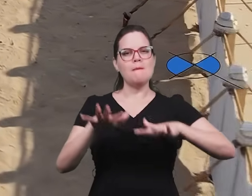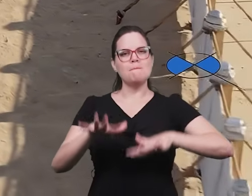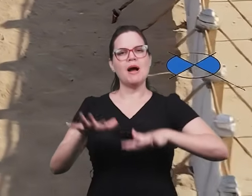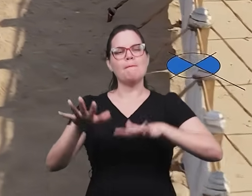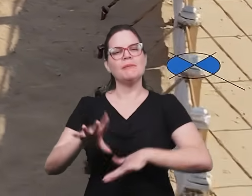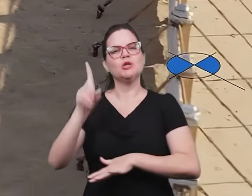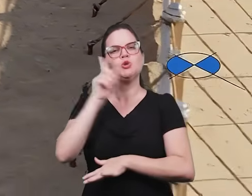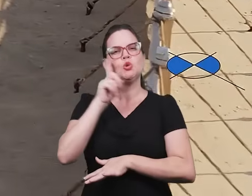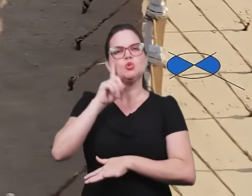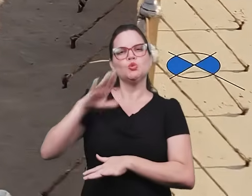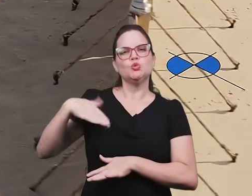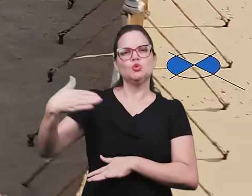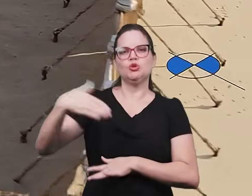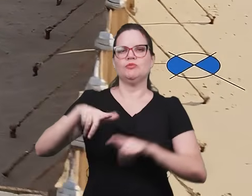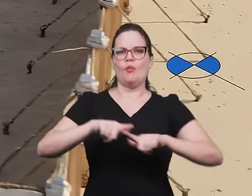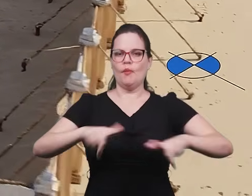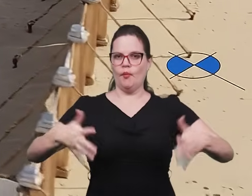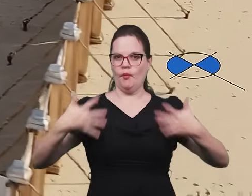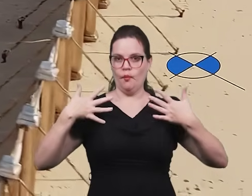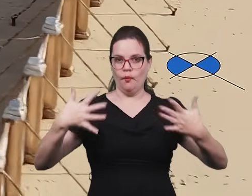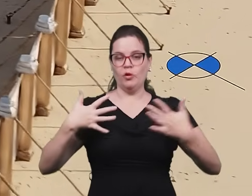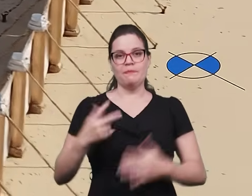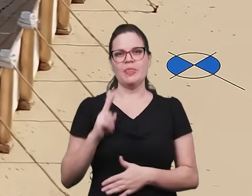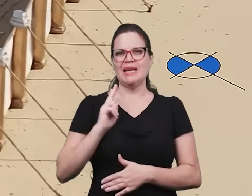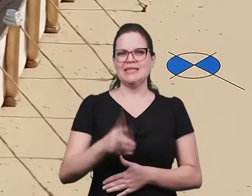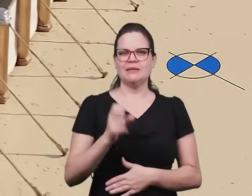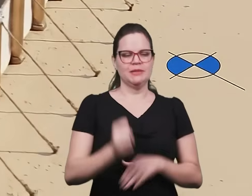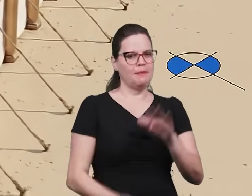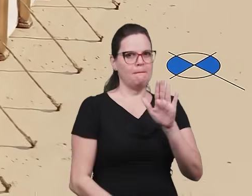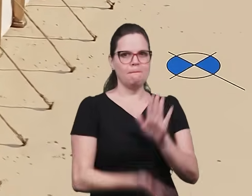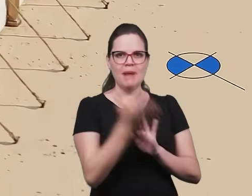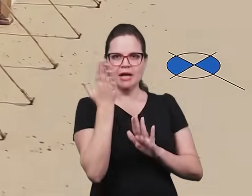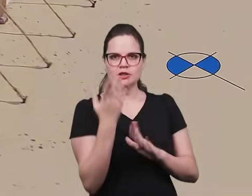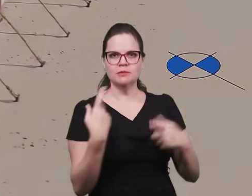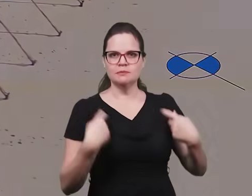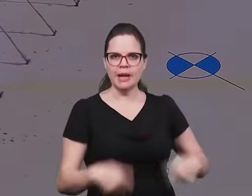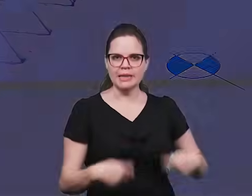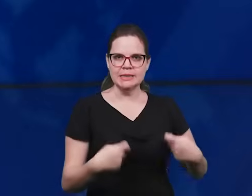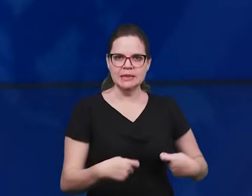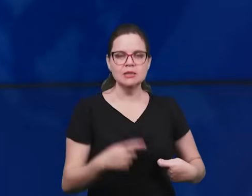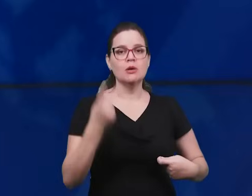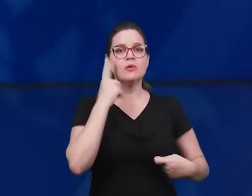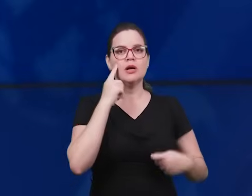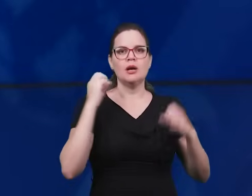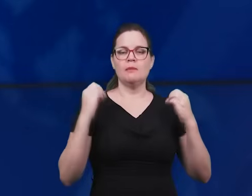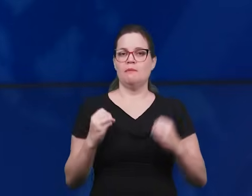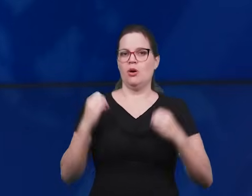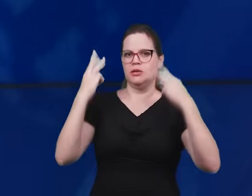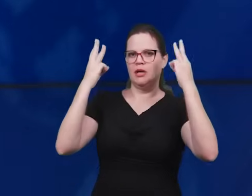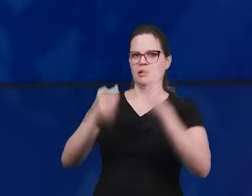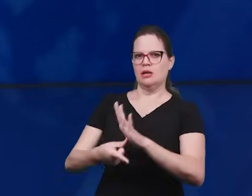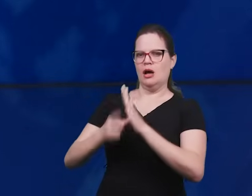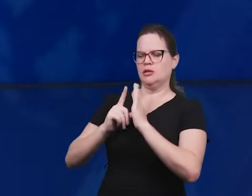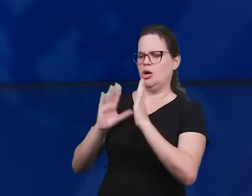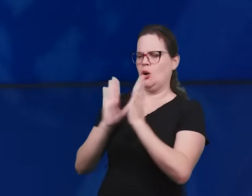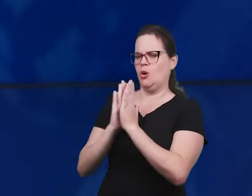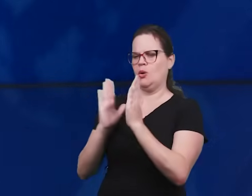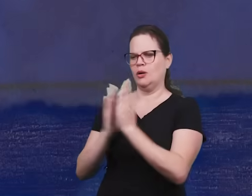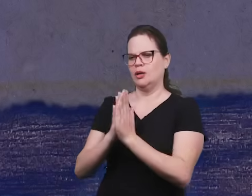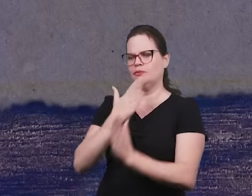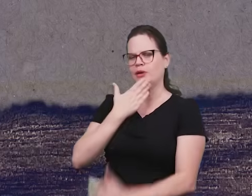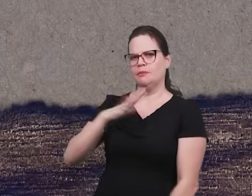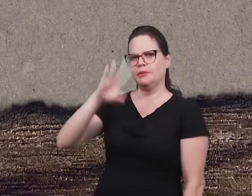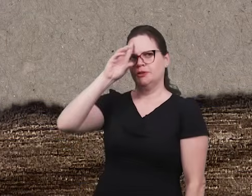pelo deserto. Toda vez que ela partia de um acampamento, Moisés orava a Deus e na oração